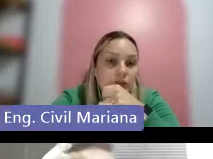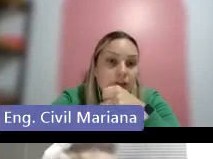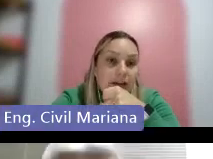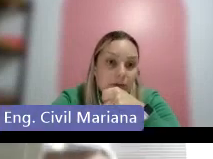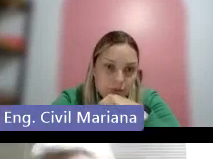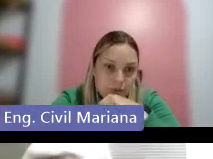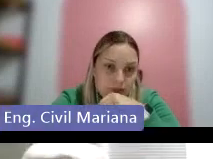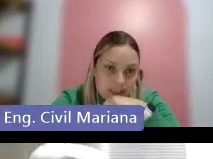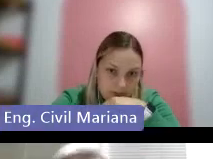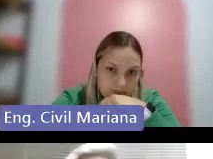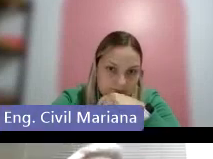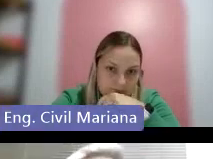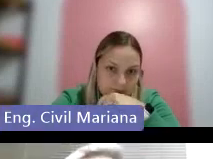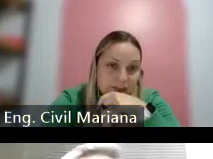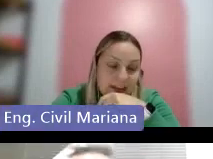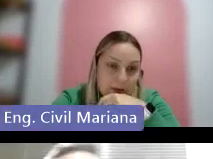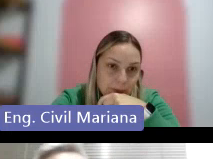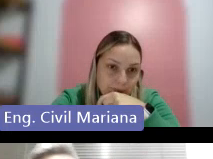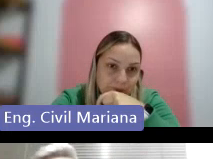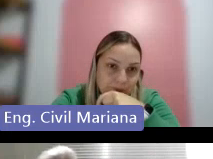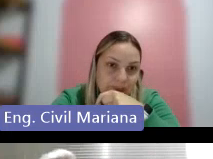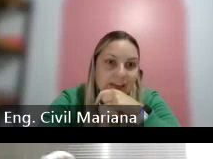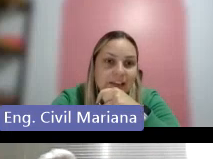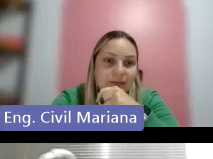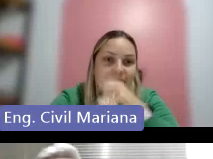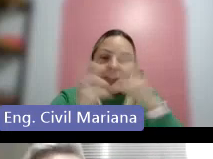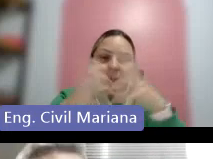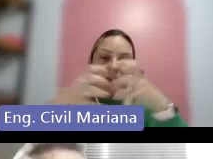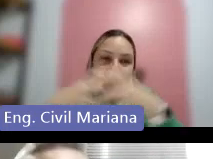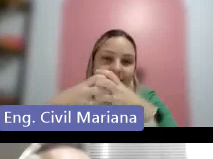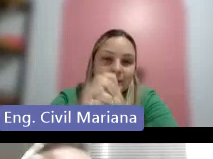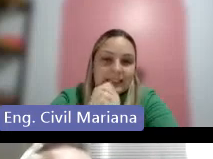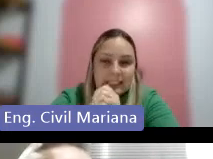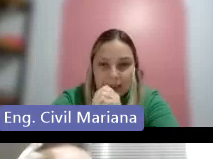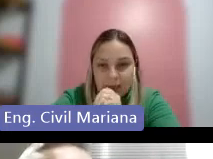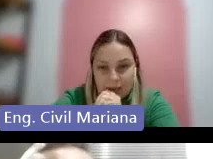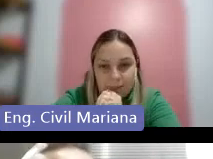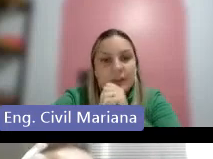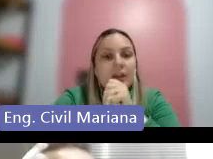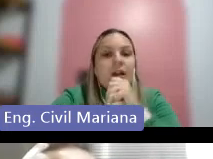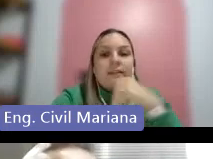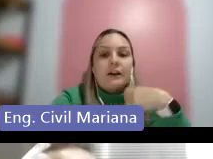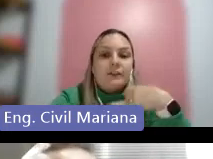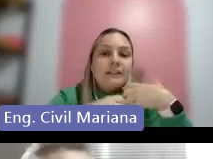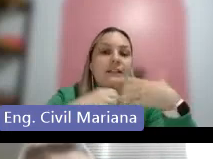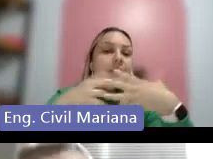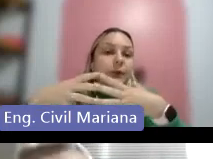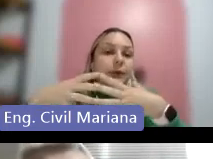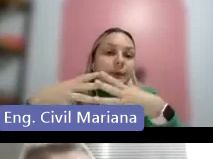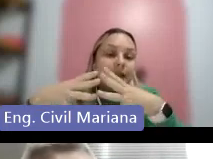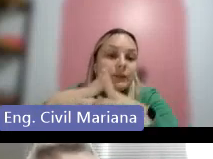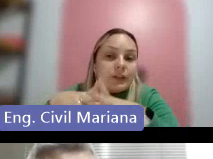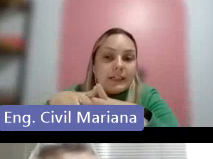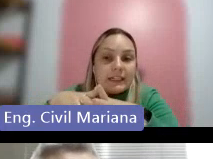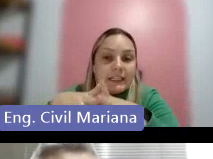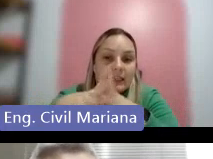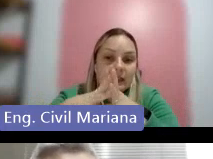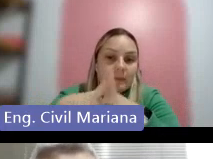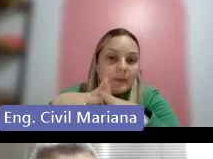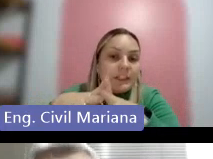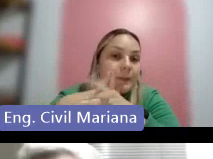do óxido de cálcio de cal. Então, é uma parte mais química. Talvez também por uma